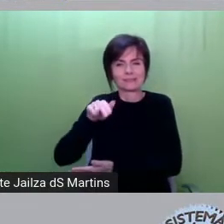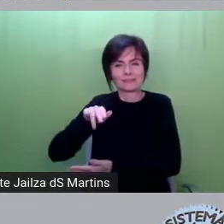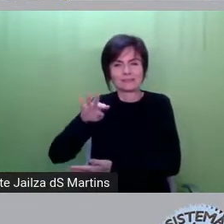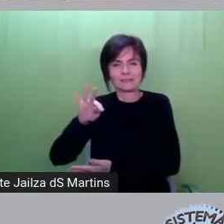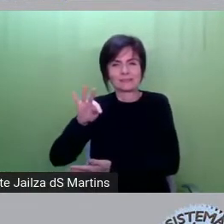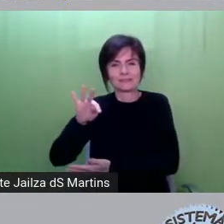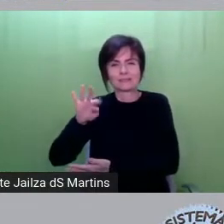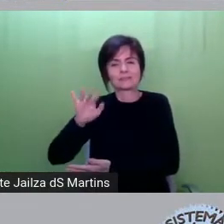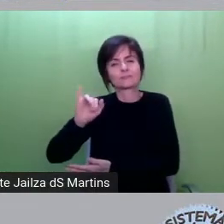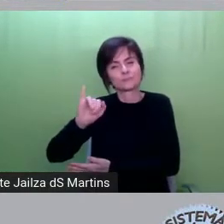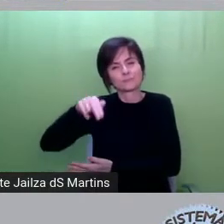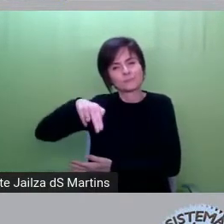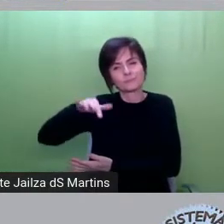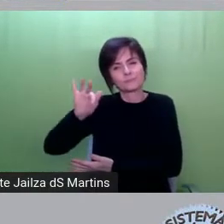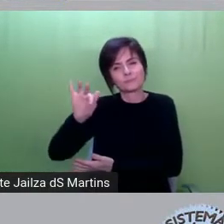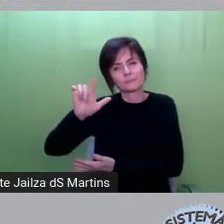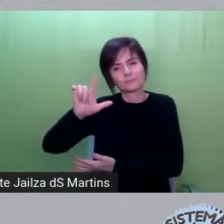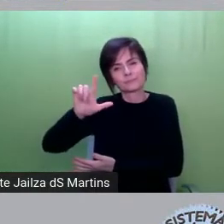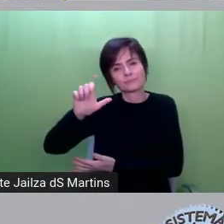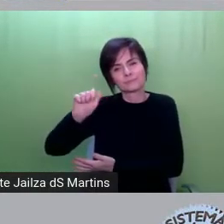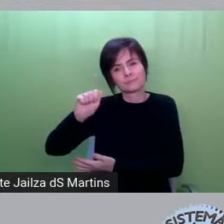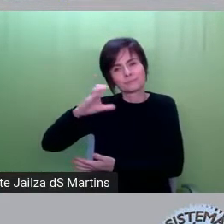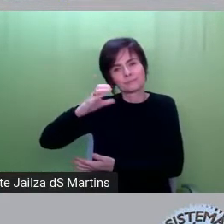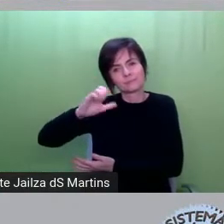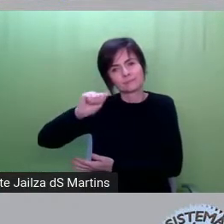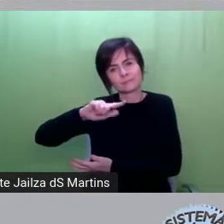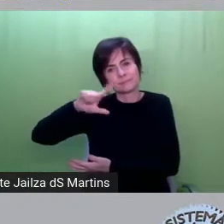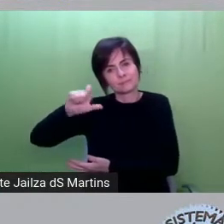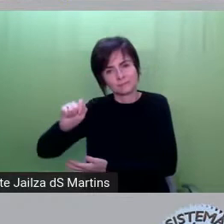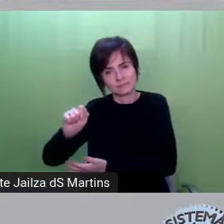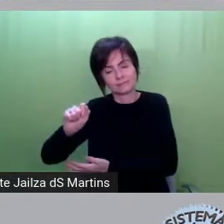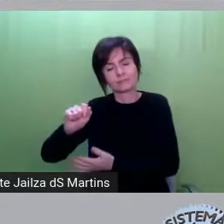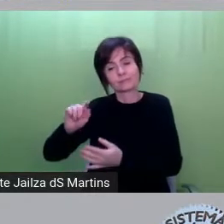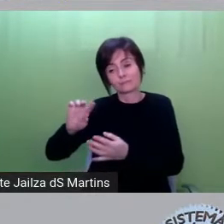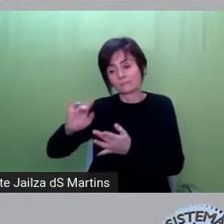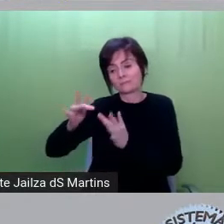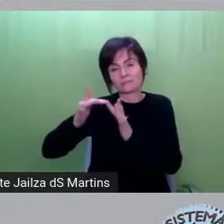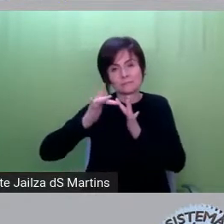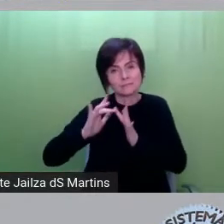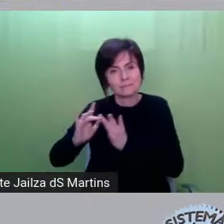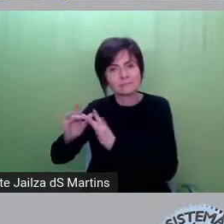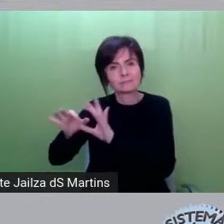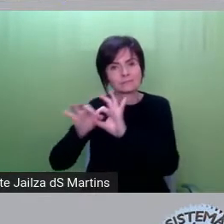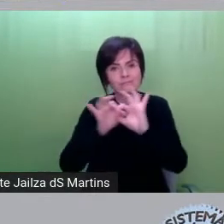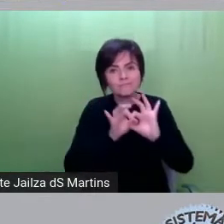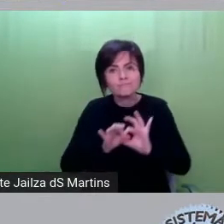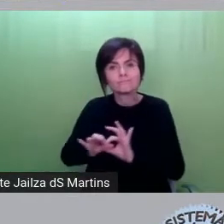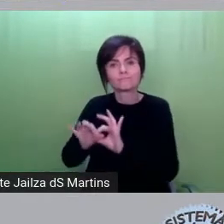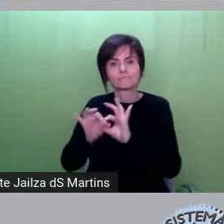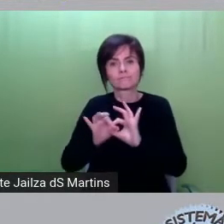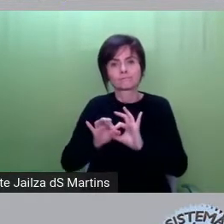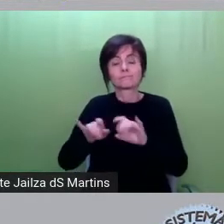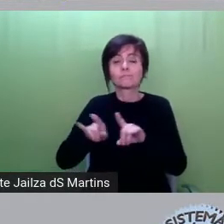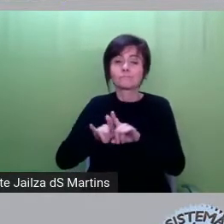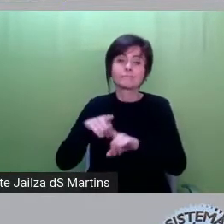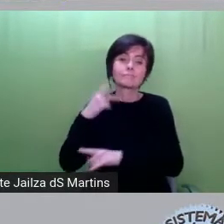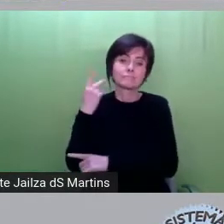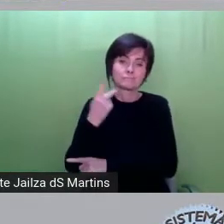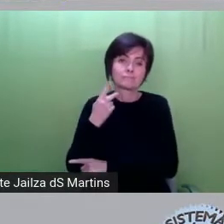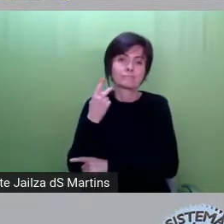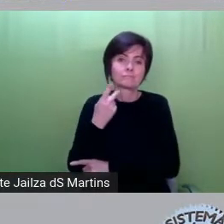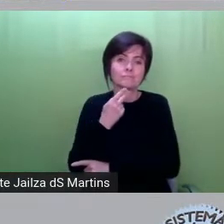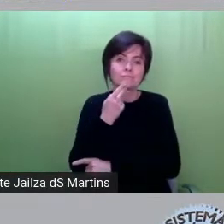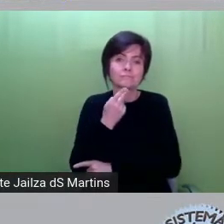estão articulados, um interligado com o outro. E também, então, essa política vai